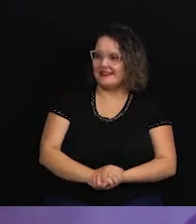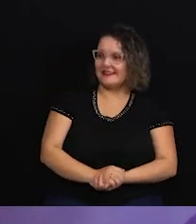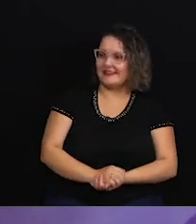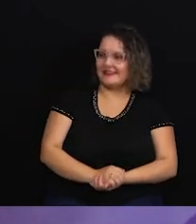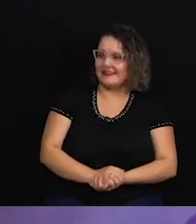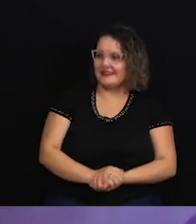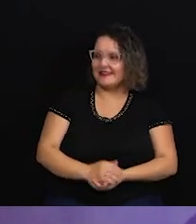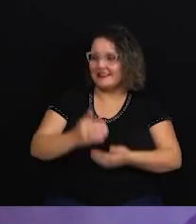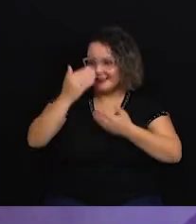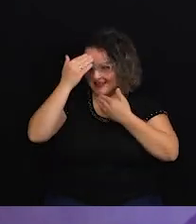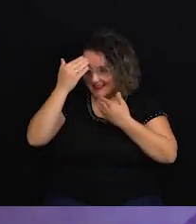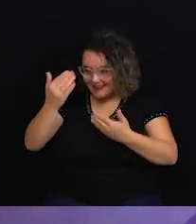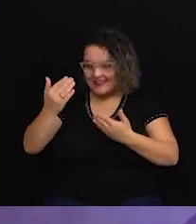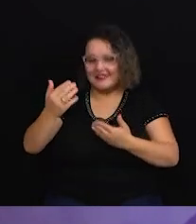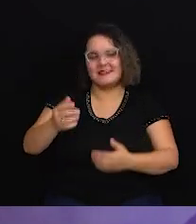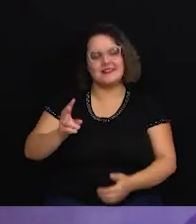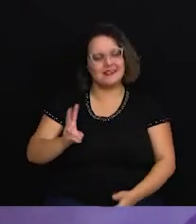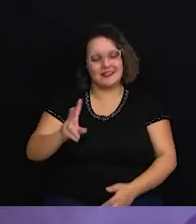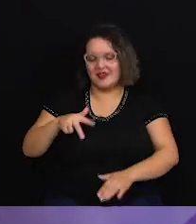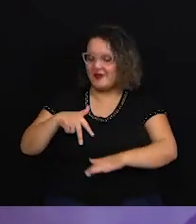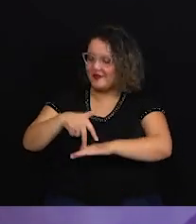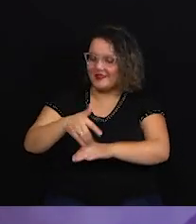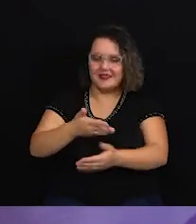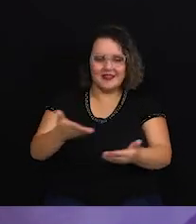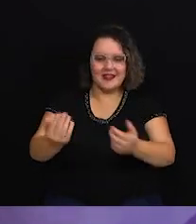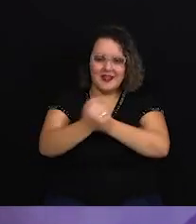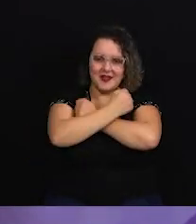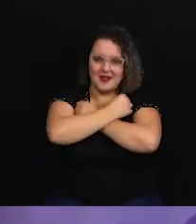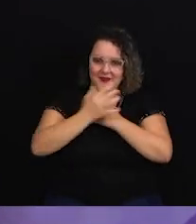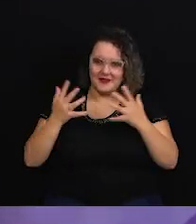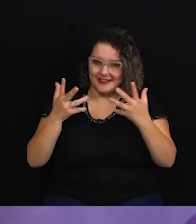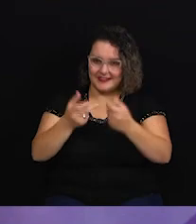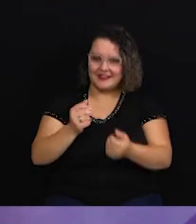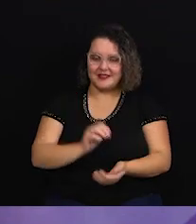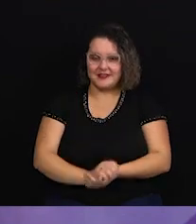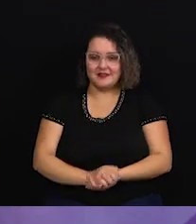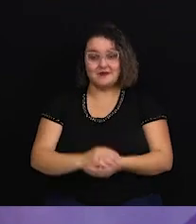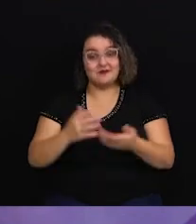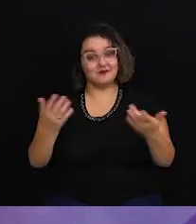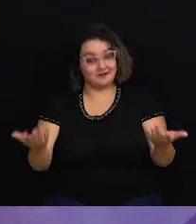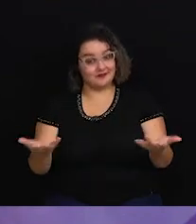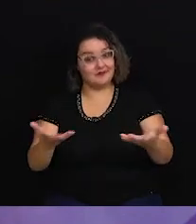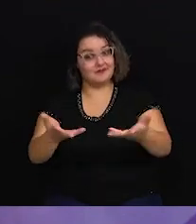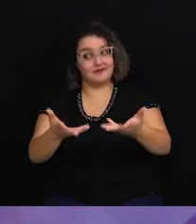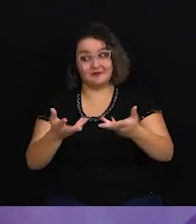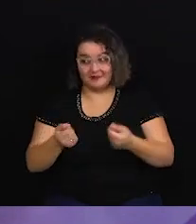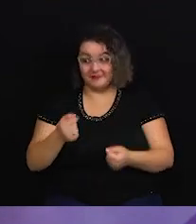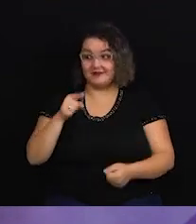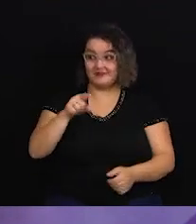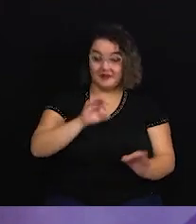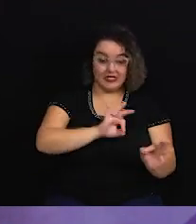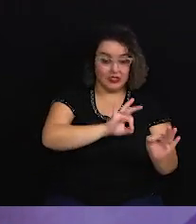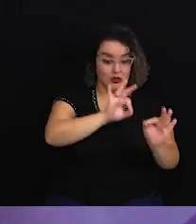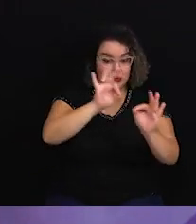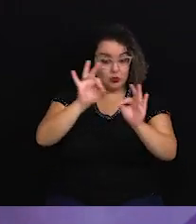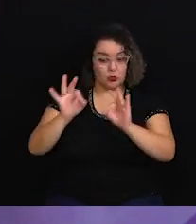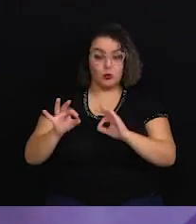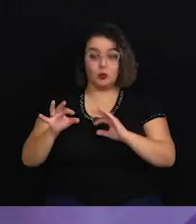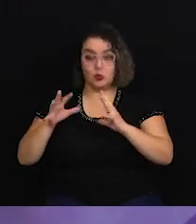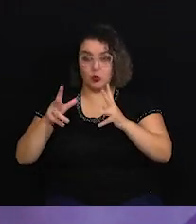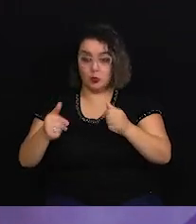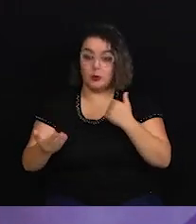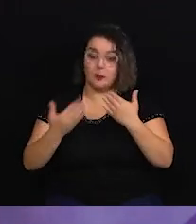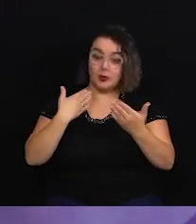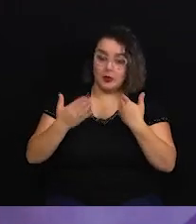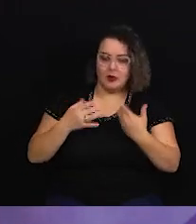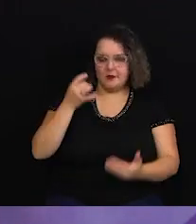Obrigado, eu te agradeço, estou sempre à disposição. Um grande abraço a todos. E fica aqui o convite para você rever todo esse bate-papo.